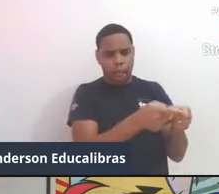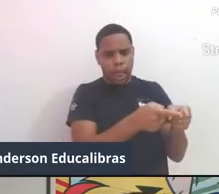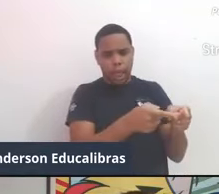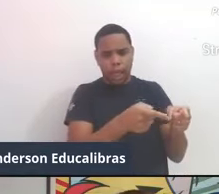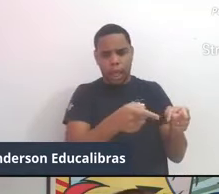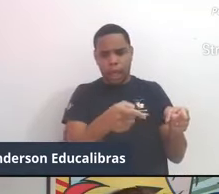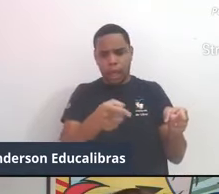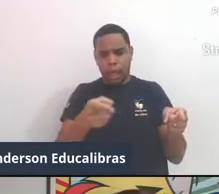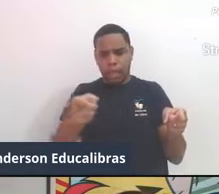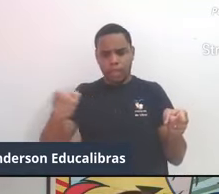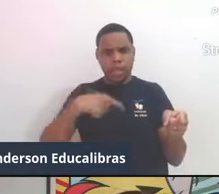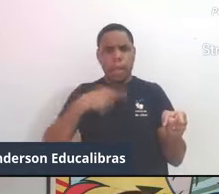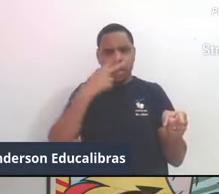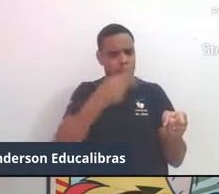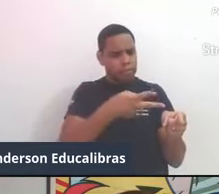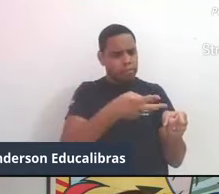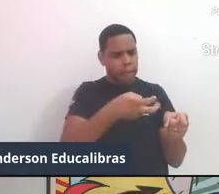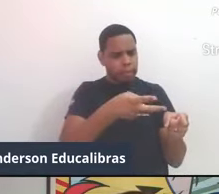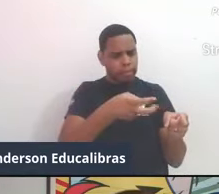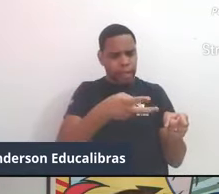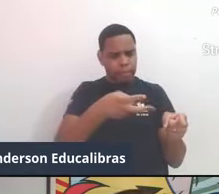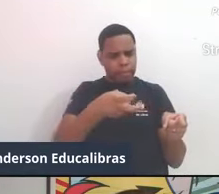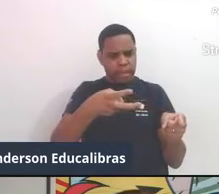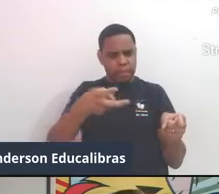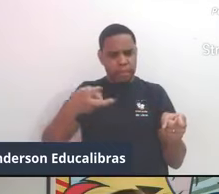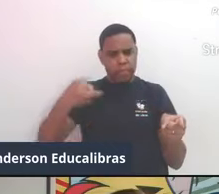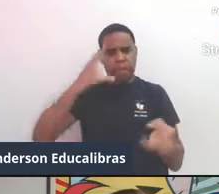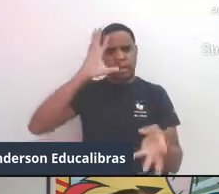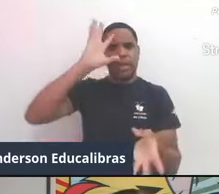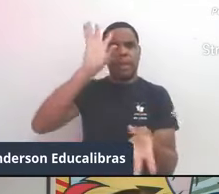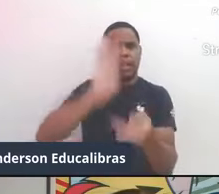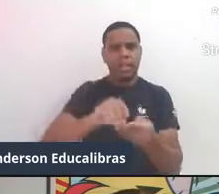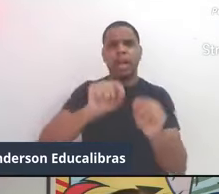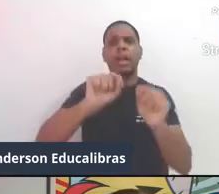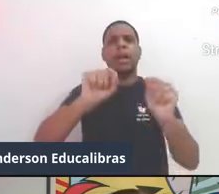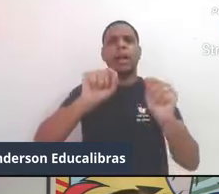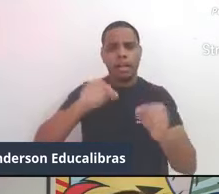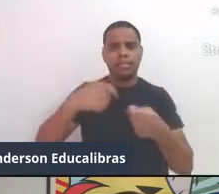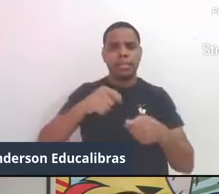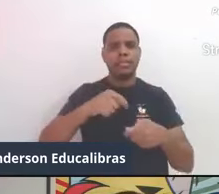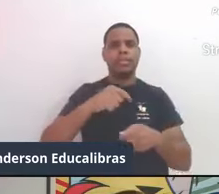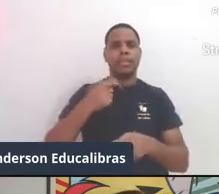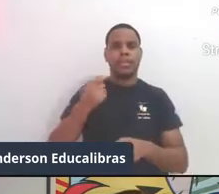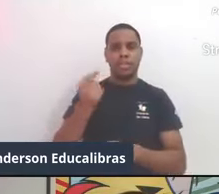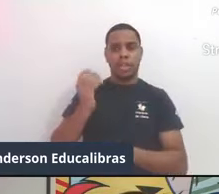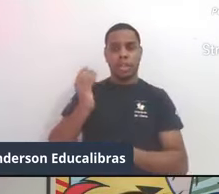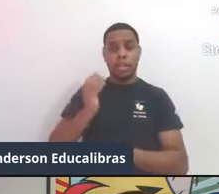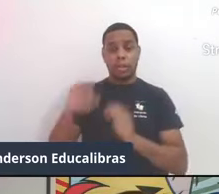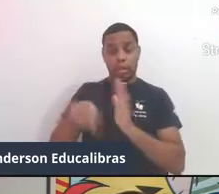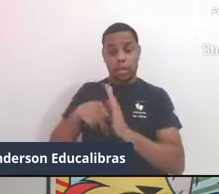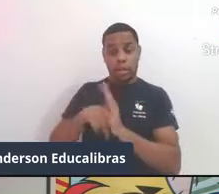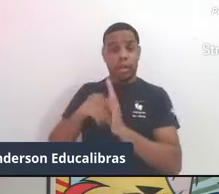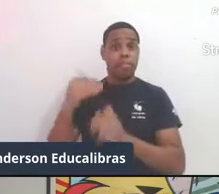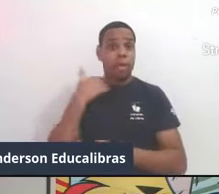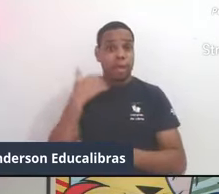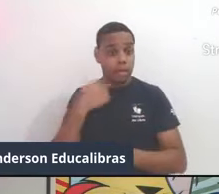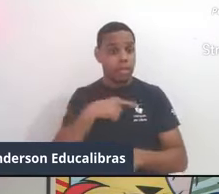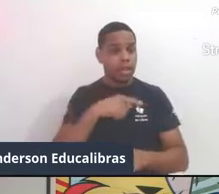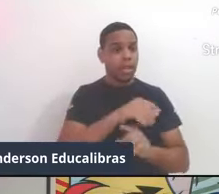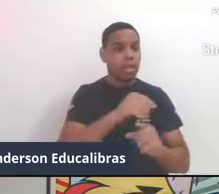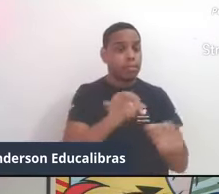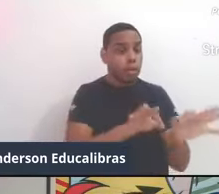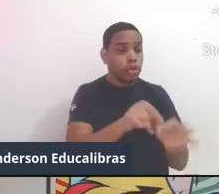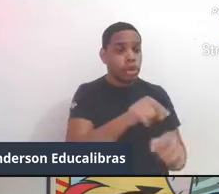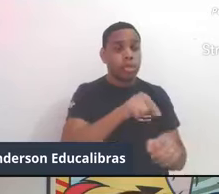de usar os recursos financeiros do banco para fortalecer entidades da sociedade civil e projetos já que têm